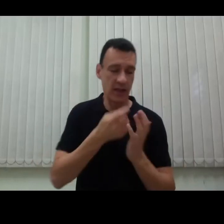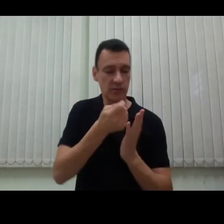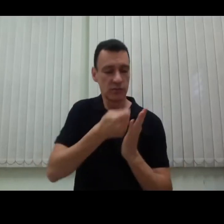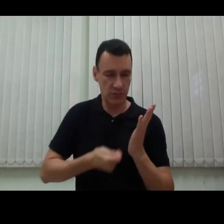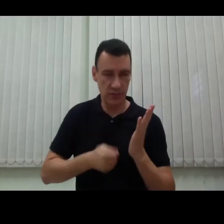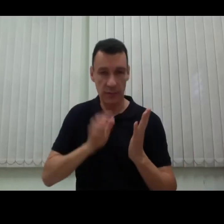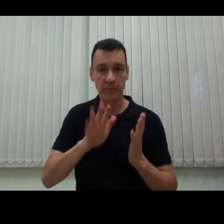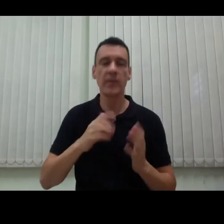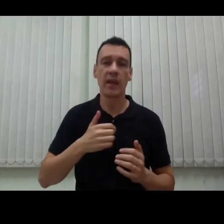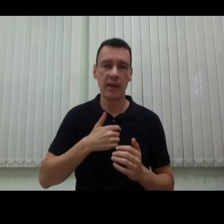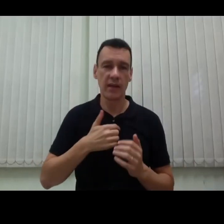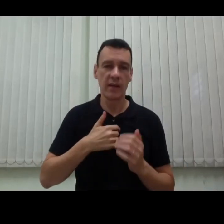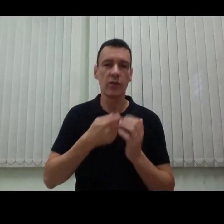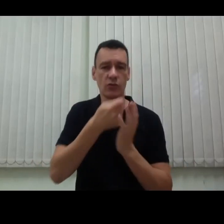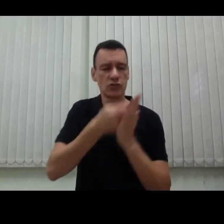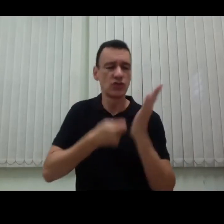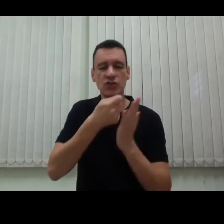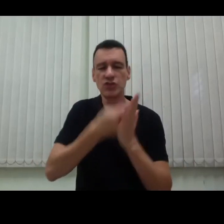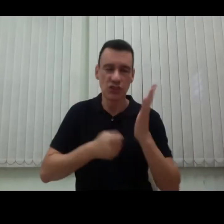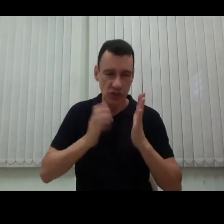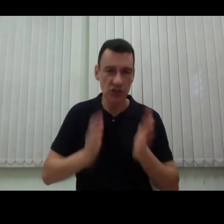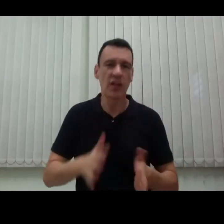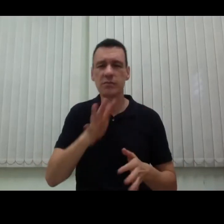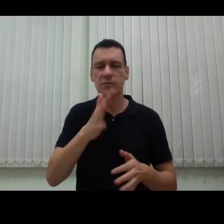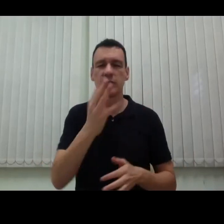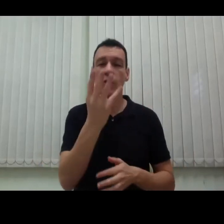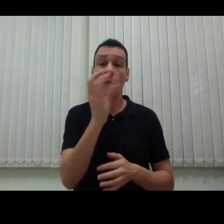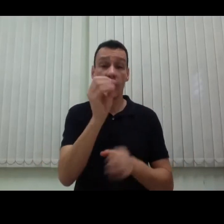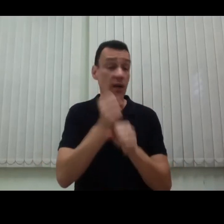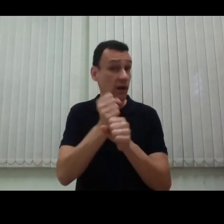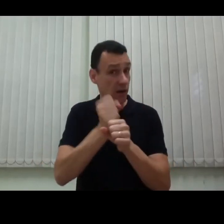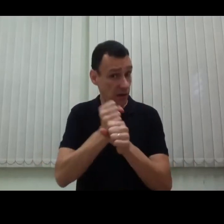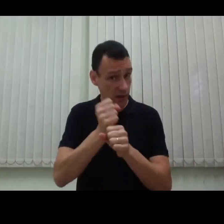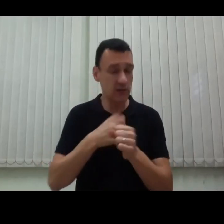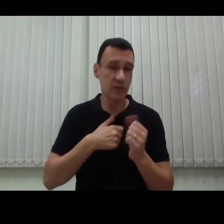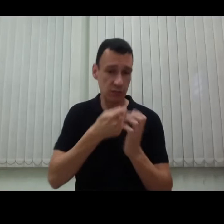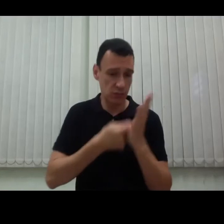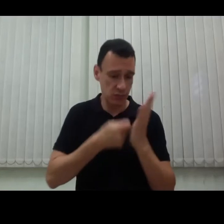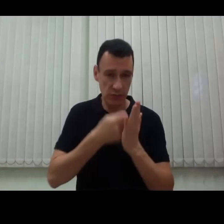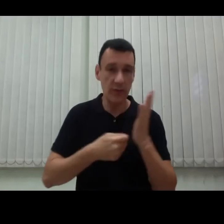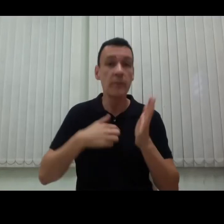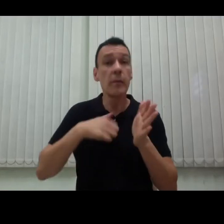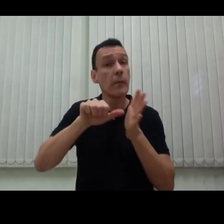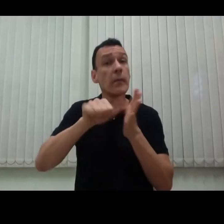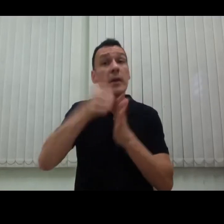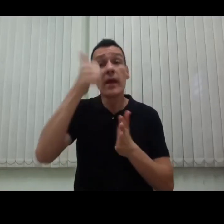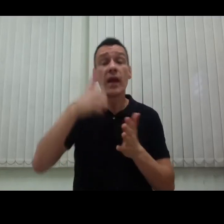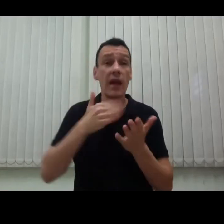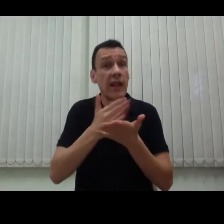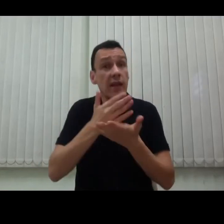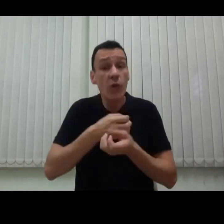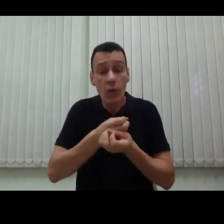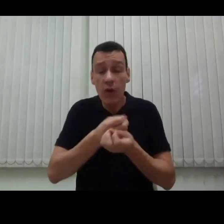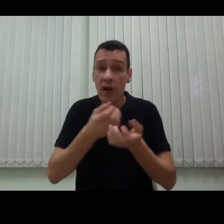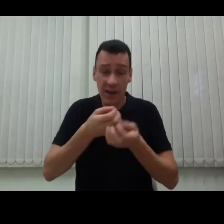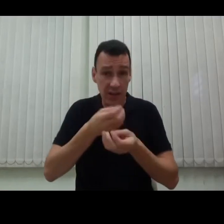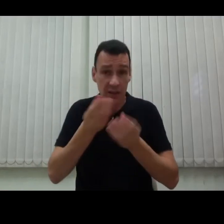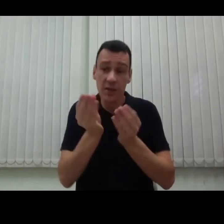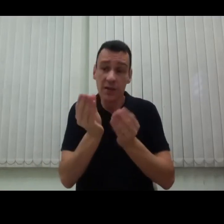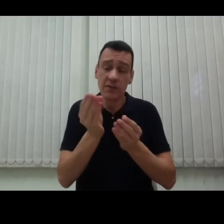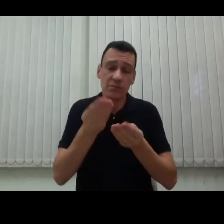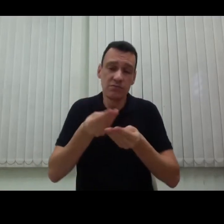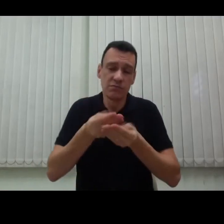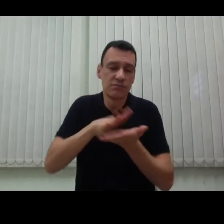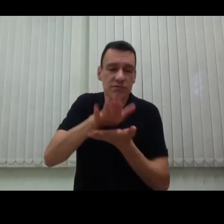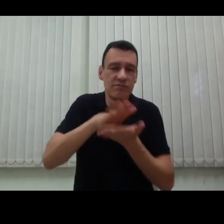escrevo há praticamente 40 anos, e publiquei a primeira vez há 3 anos, né? Isso se deve a